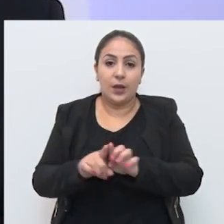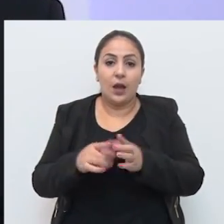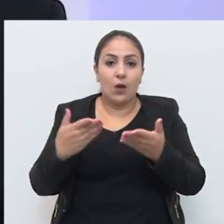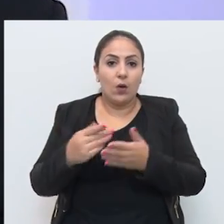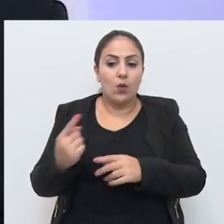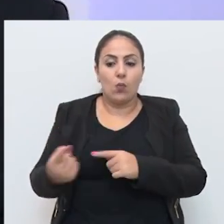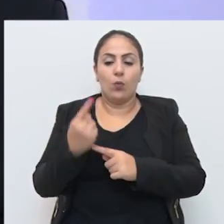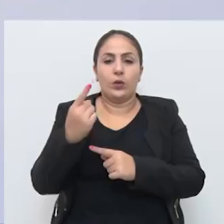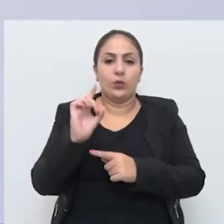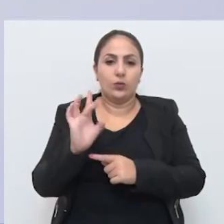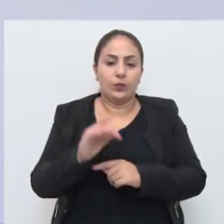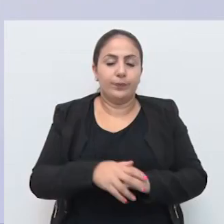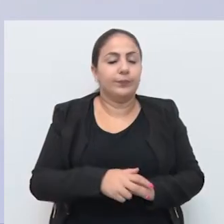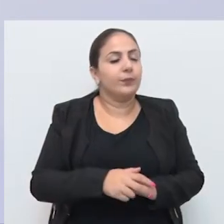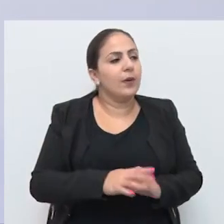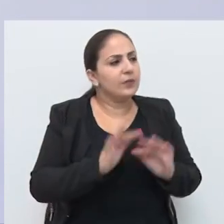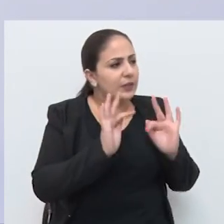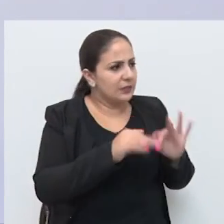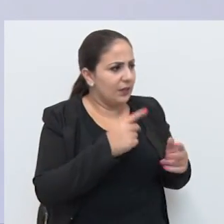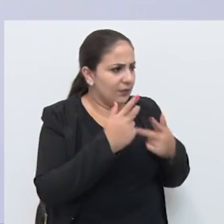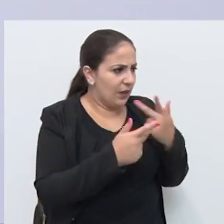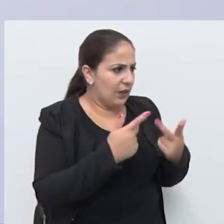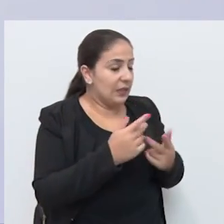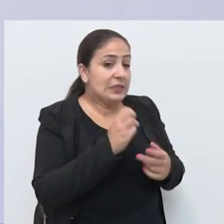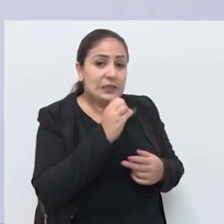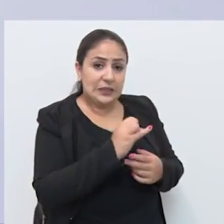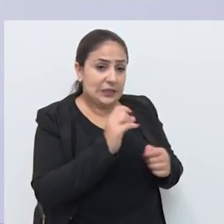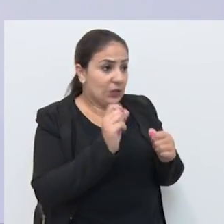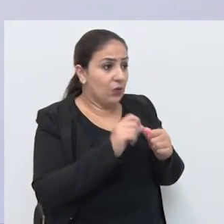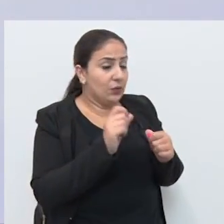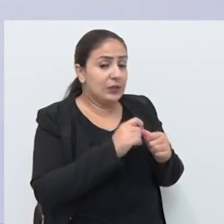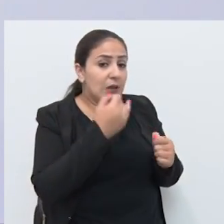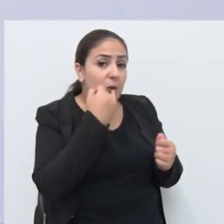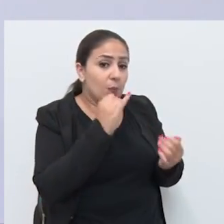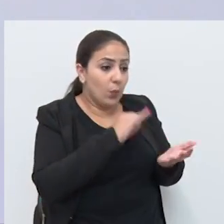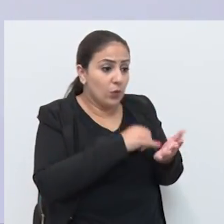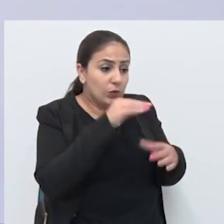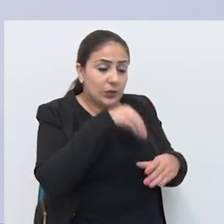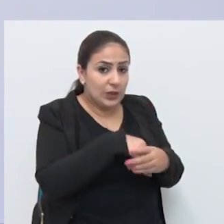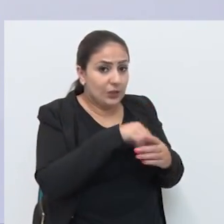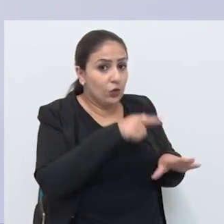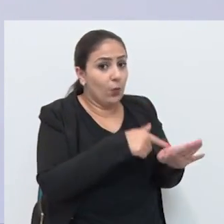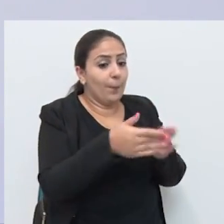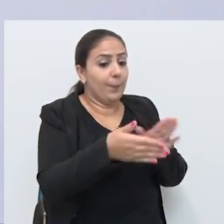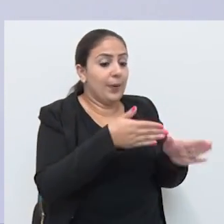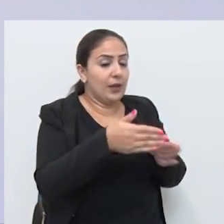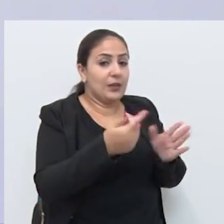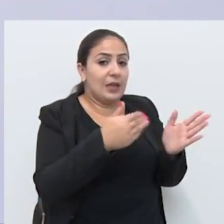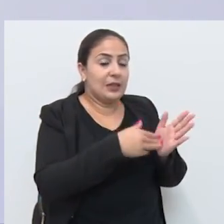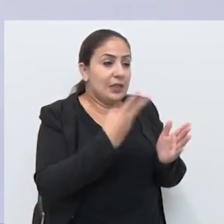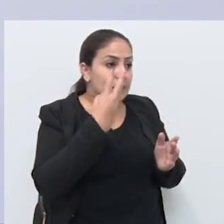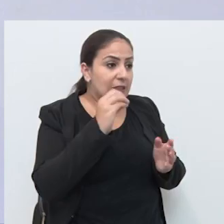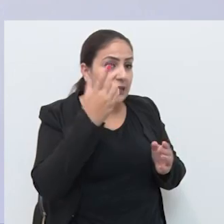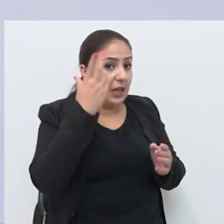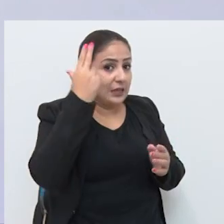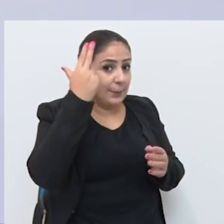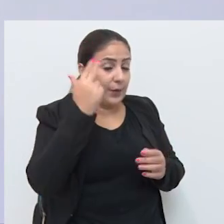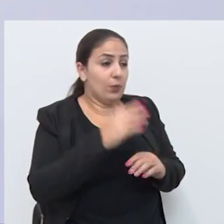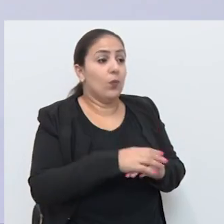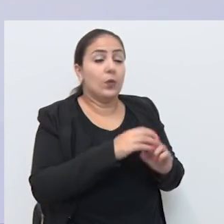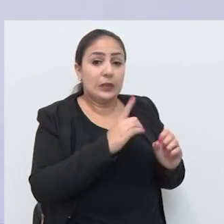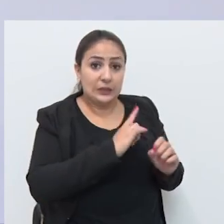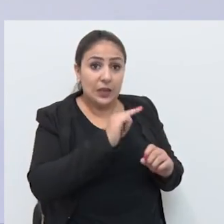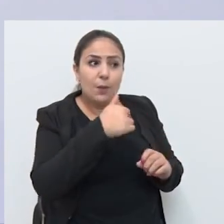faz tudo numa plataforma só. Para finalizar, Leandro, quem não fizer a declaração dentro desse prazo, que é até 30 de